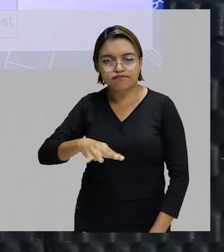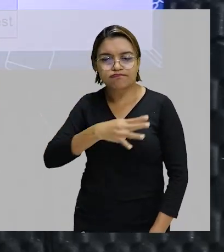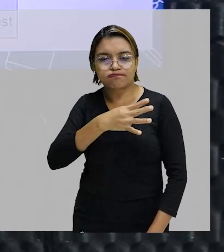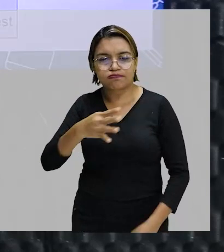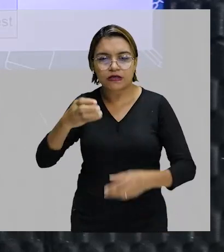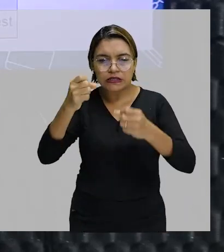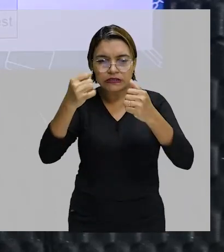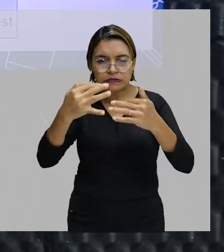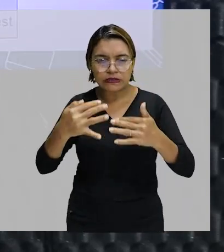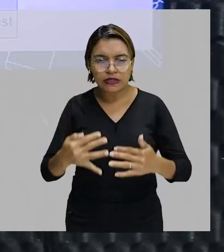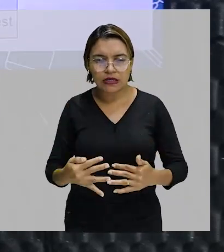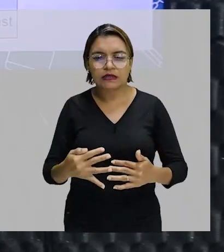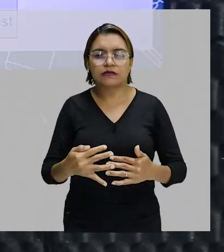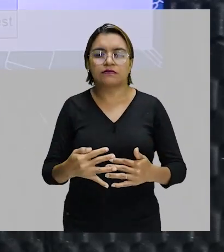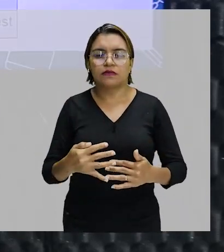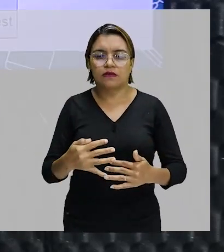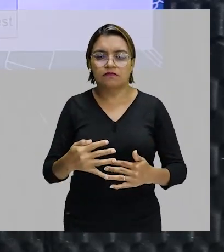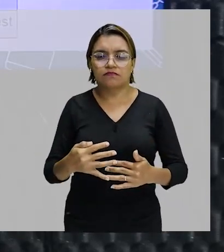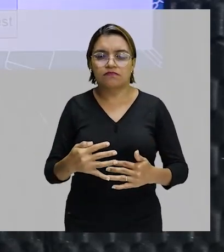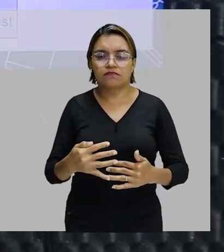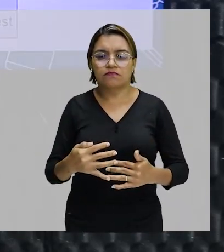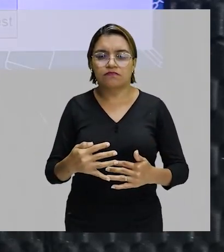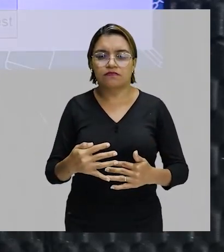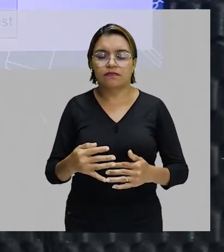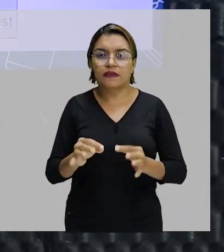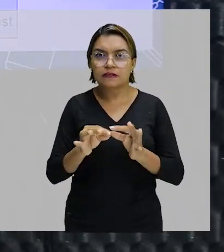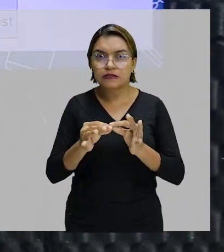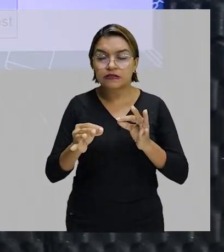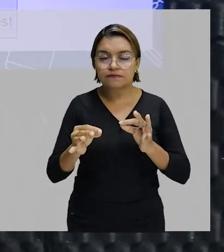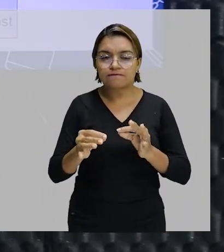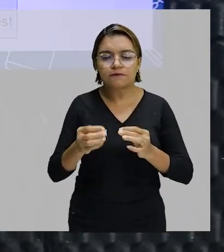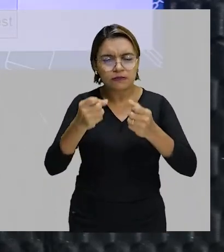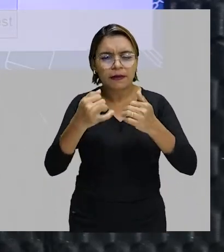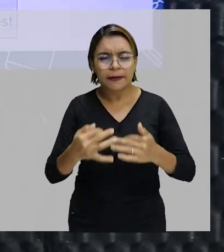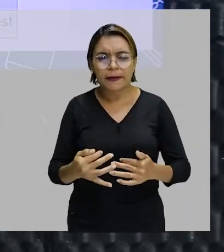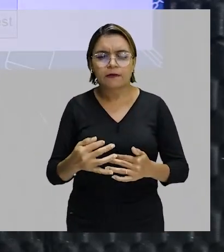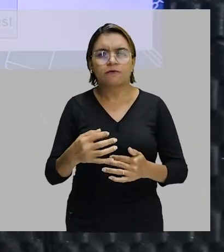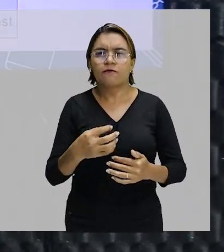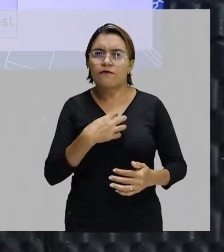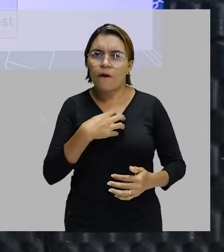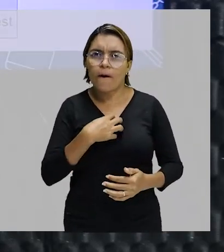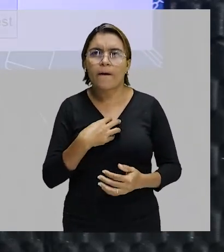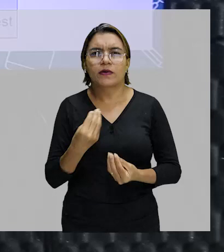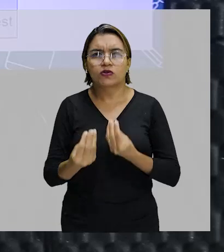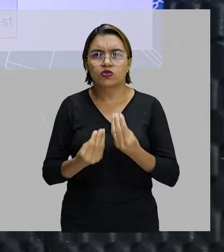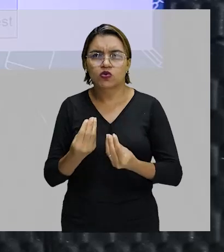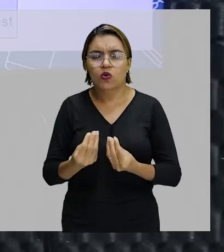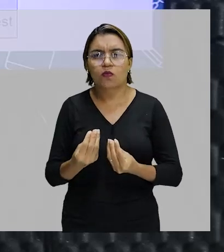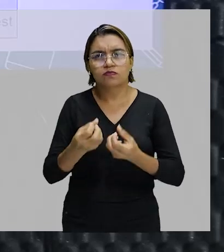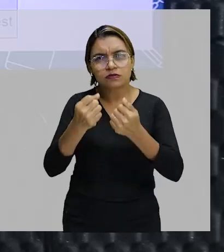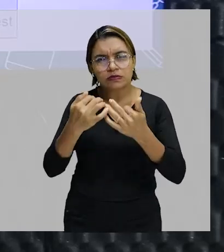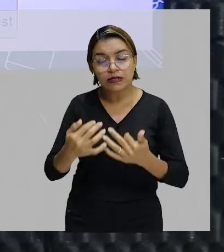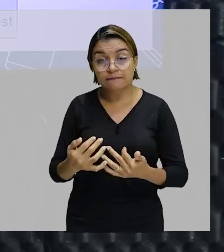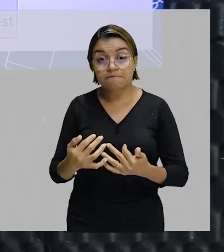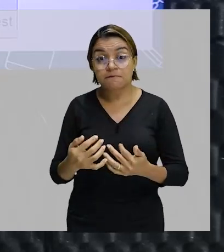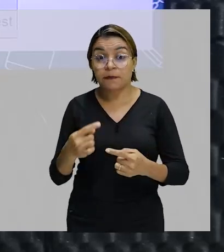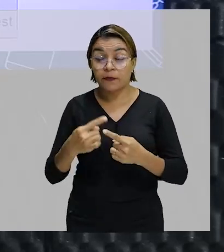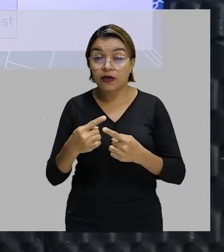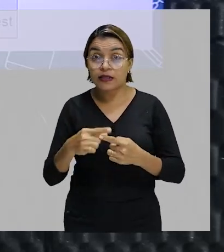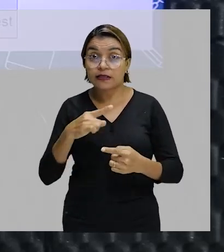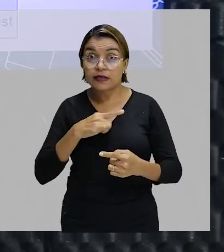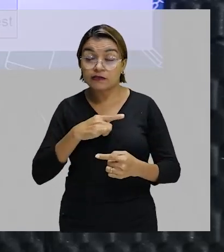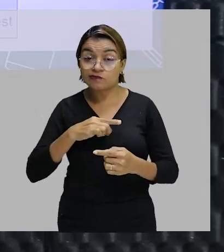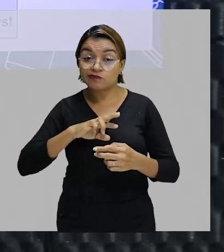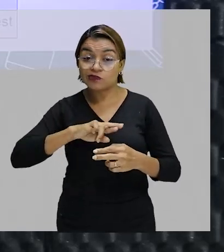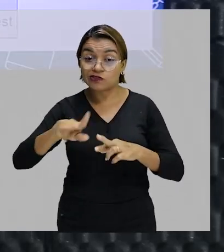fica less ou least, e distante fica farther, ou farthest, ou further, ou furthest, com A e com U, porque tem uma